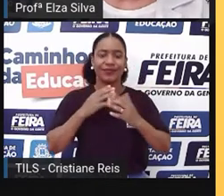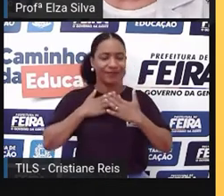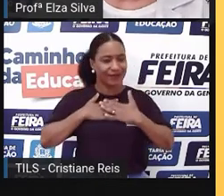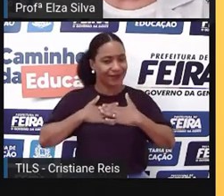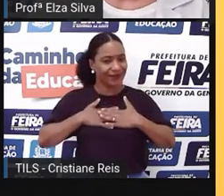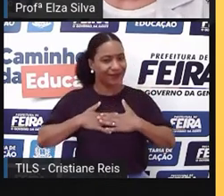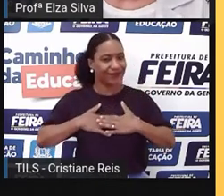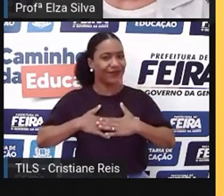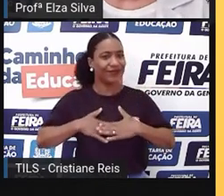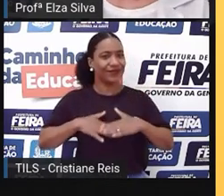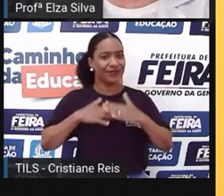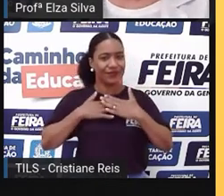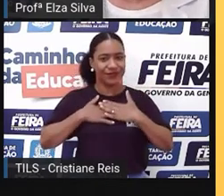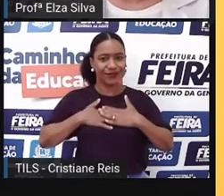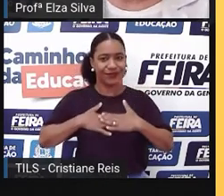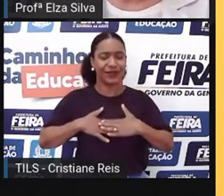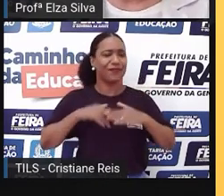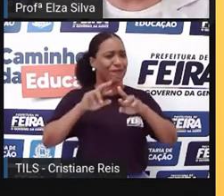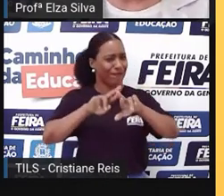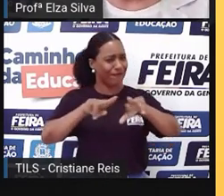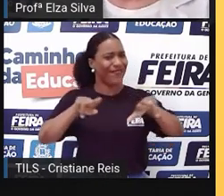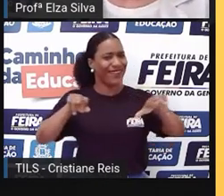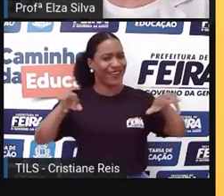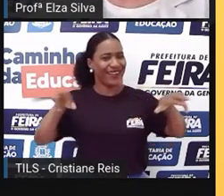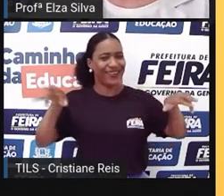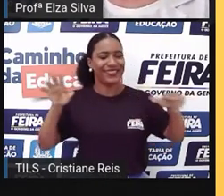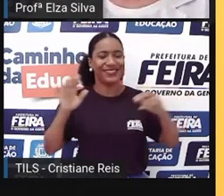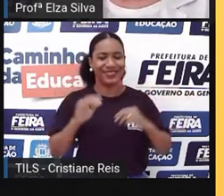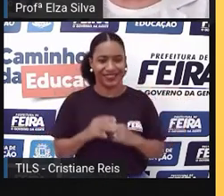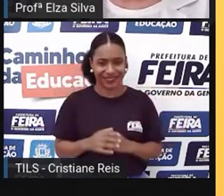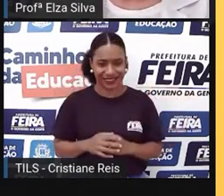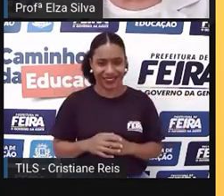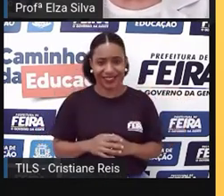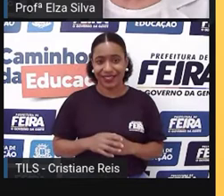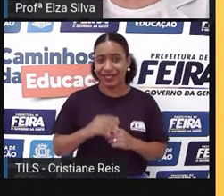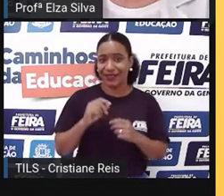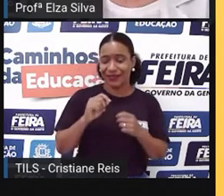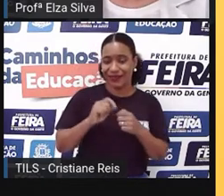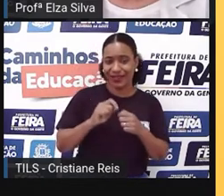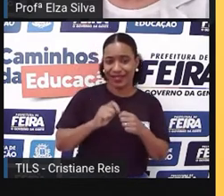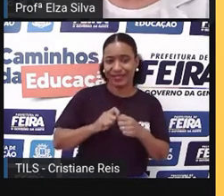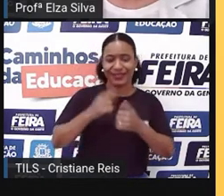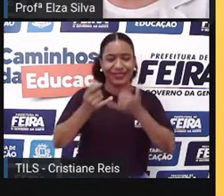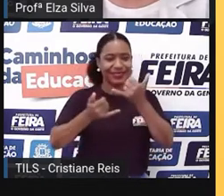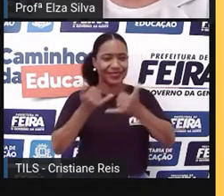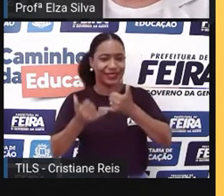relaxar, enfim, qualquer atividade que você